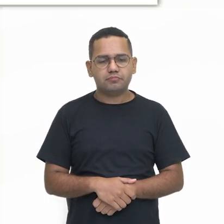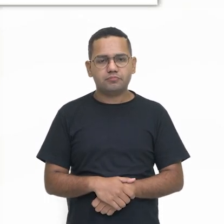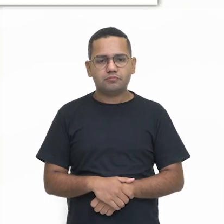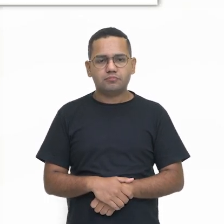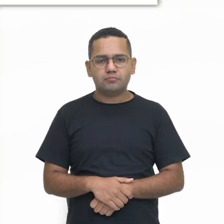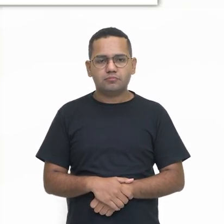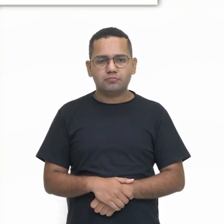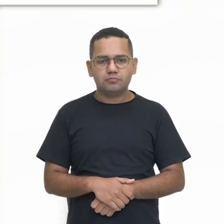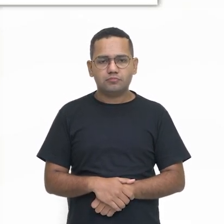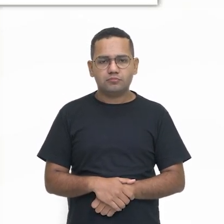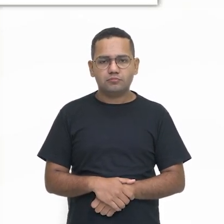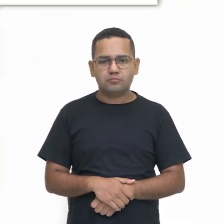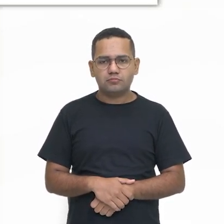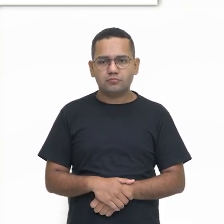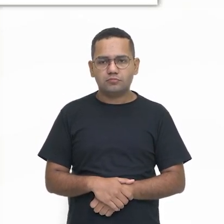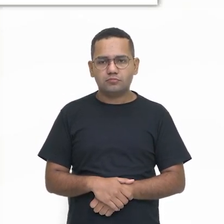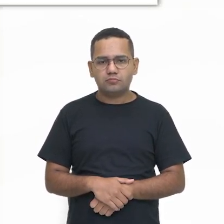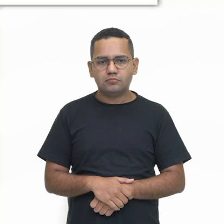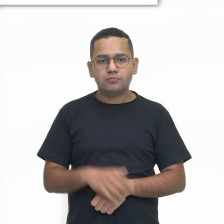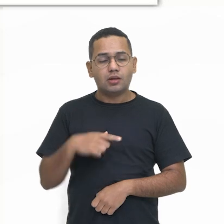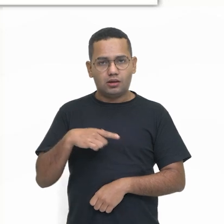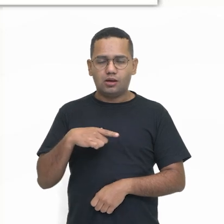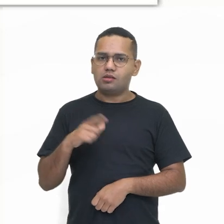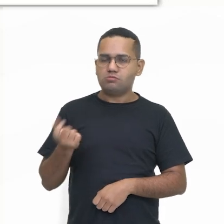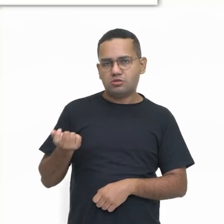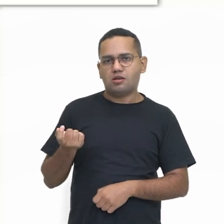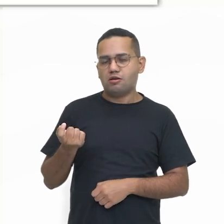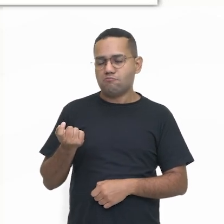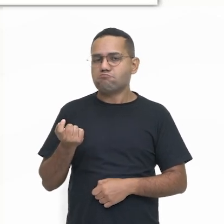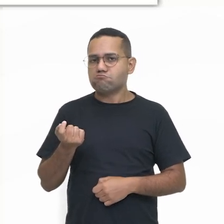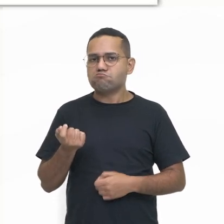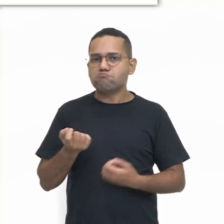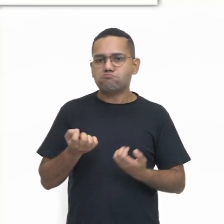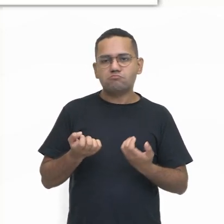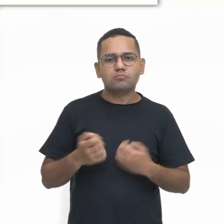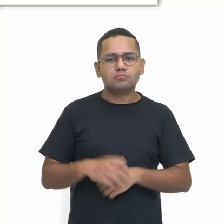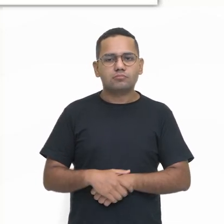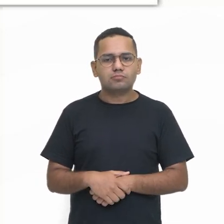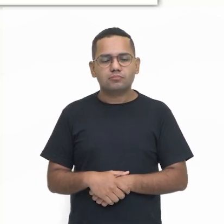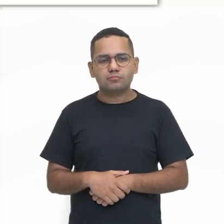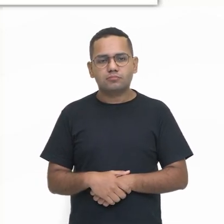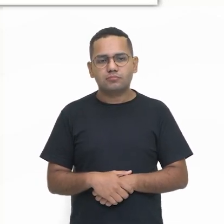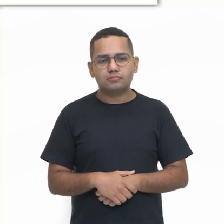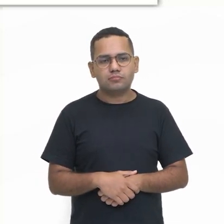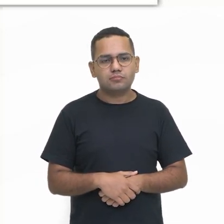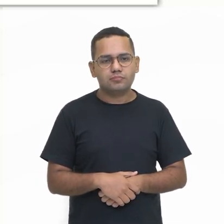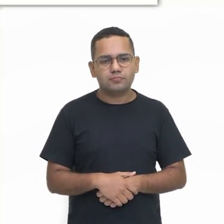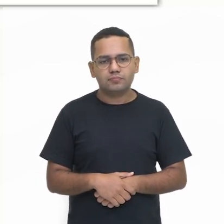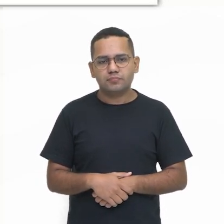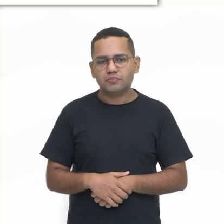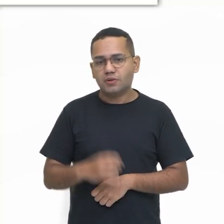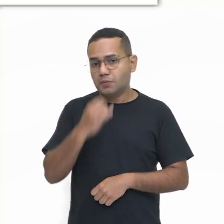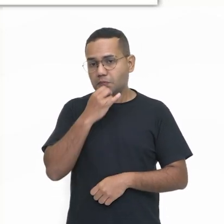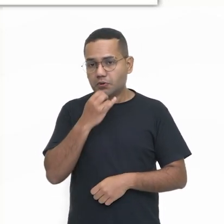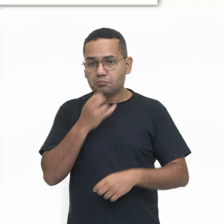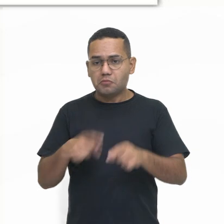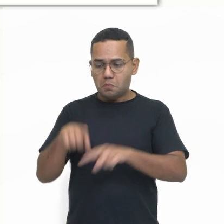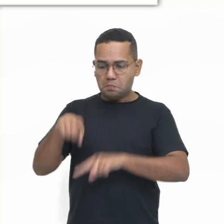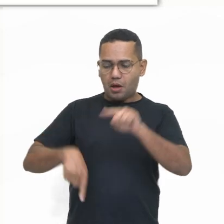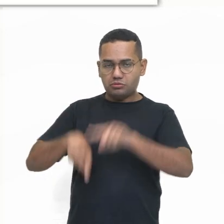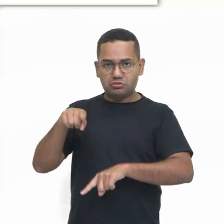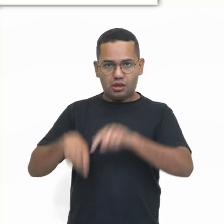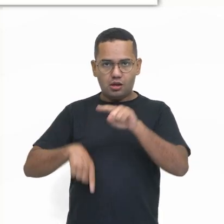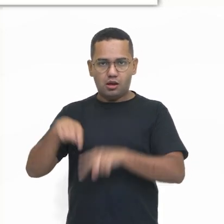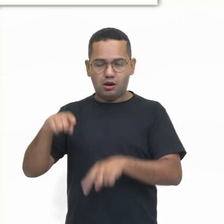necessários e considerados como tais, tá? Então, eu vou me valendo da posse desses bens,